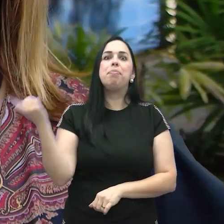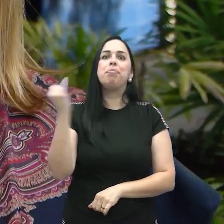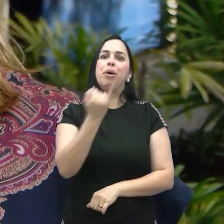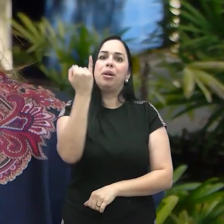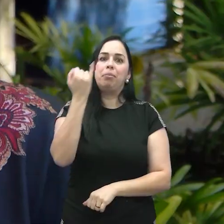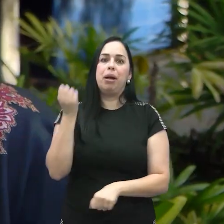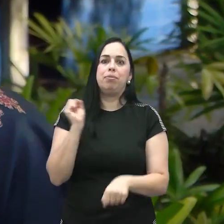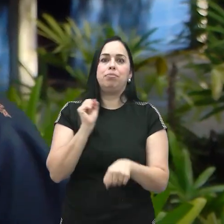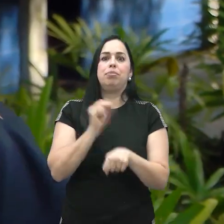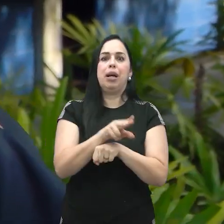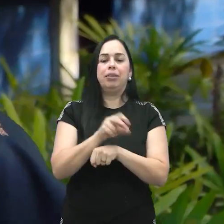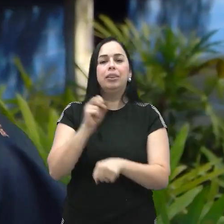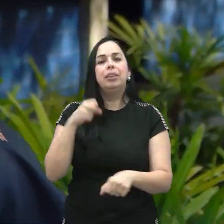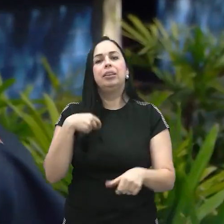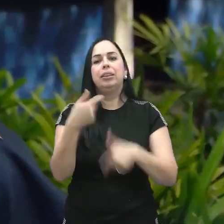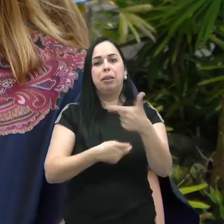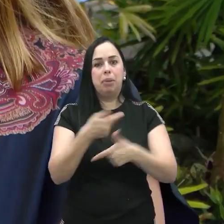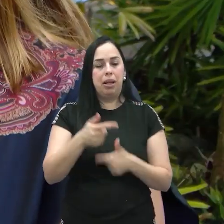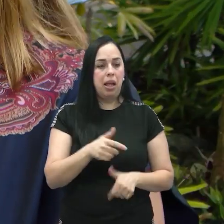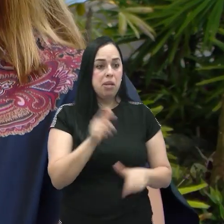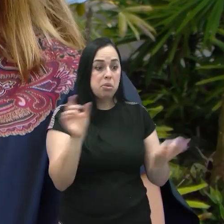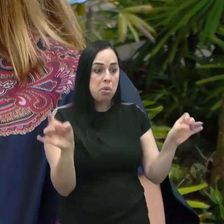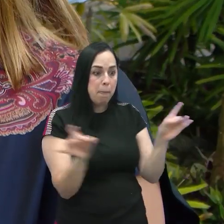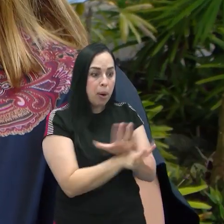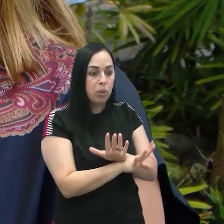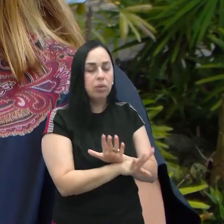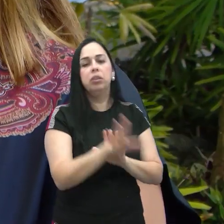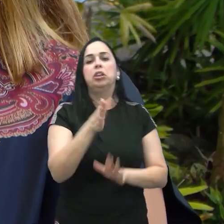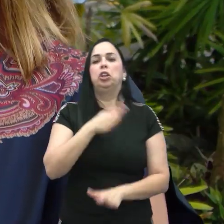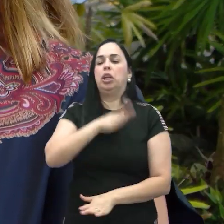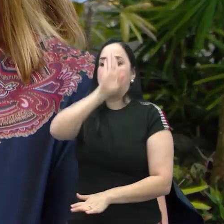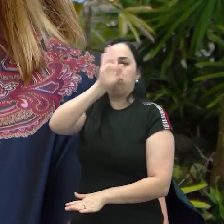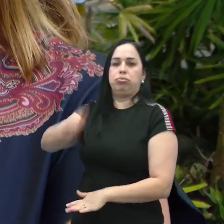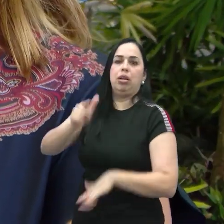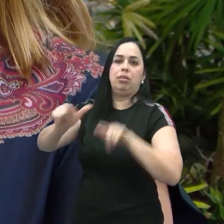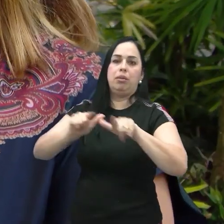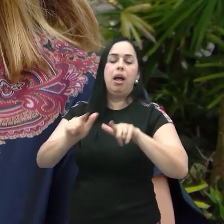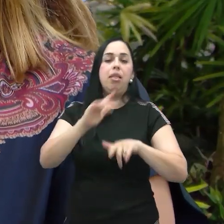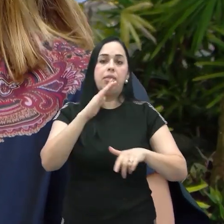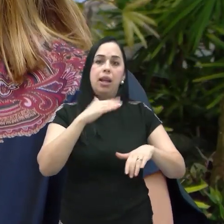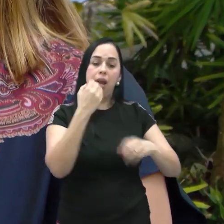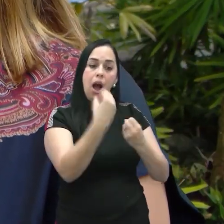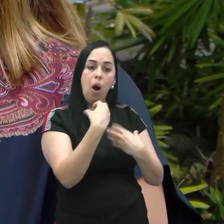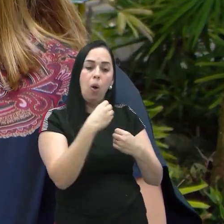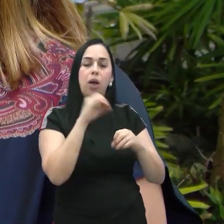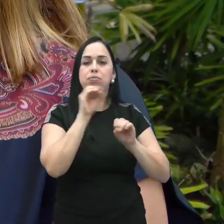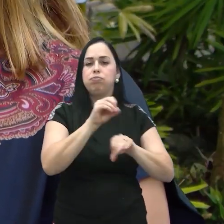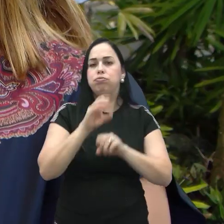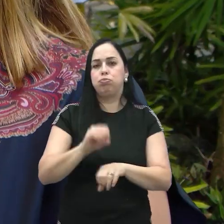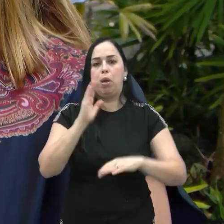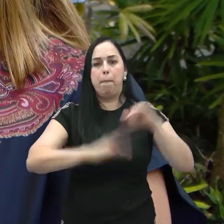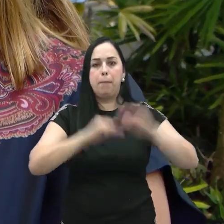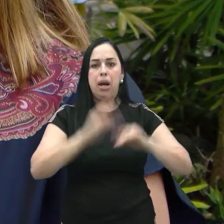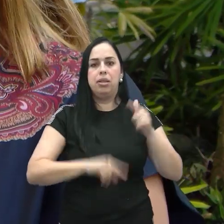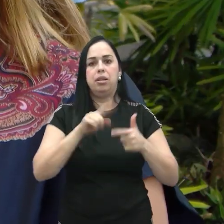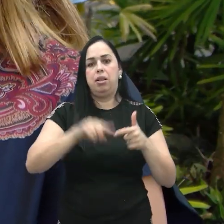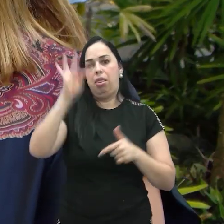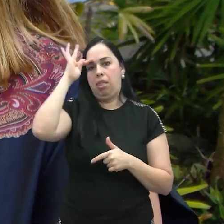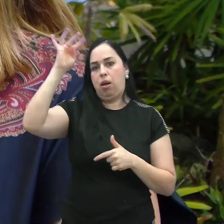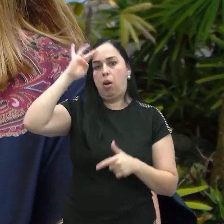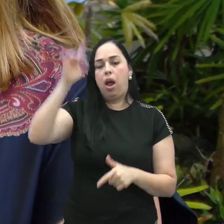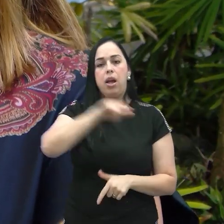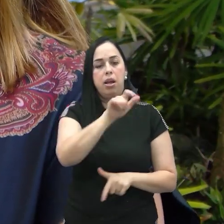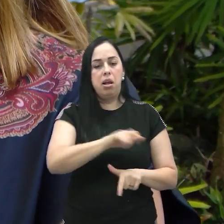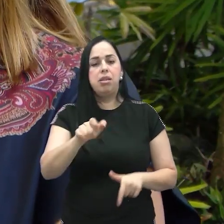diferencial para a entrada no mercado de trabalho. Nosso aluno ele sai daqui muito qualificado, né? Nós temos aulas práticas, aulas teóricas, então o